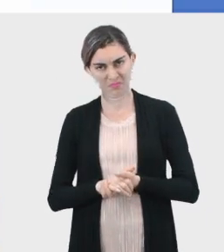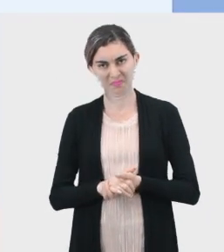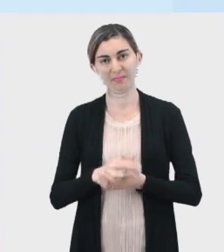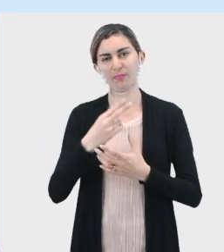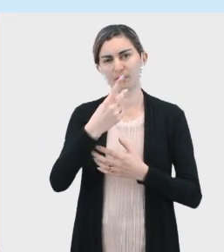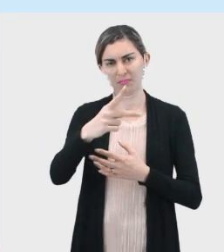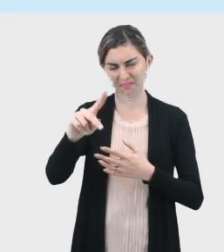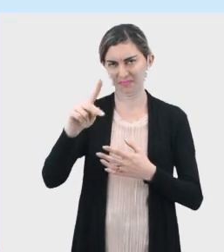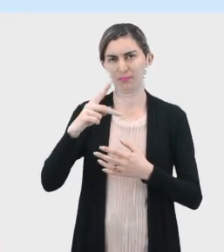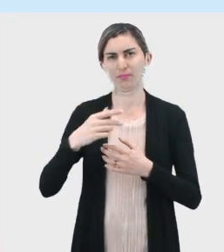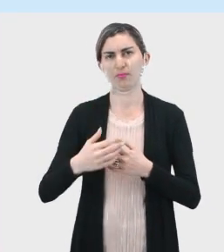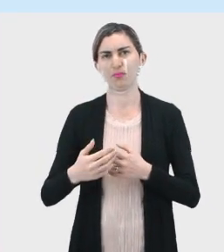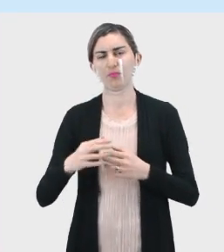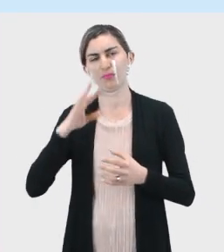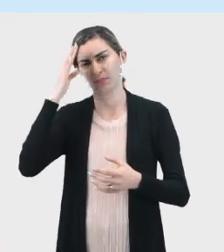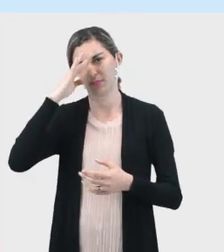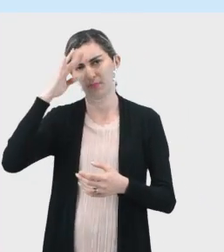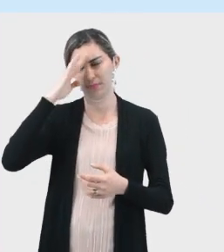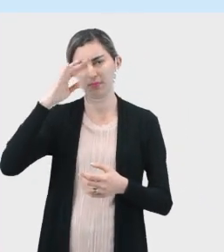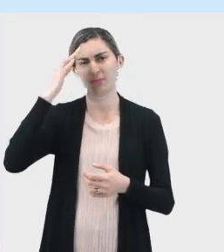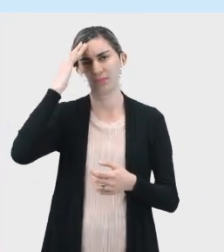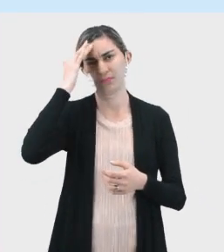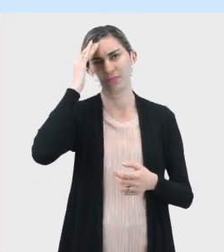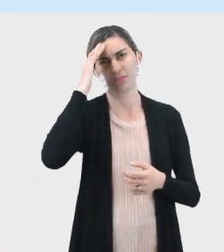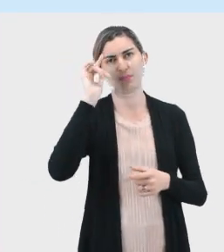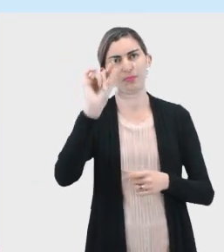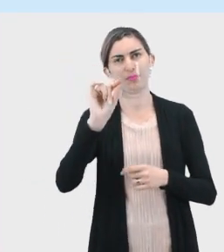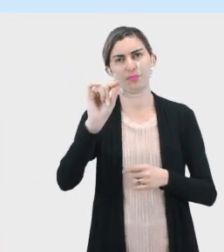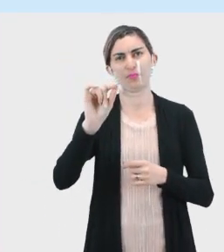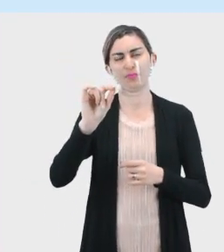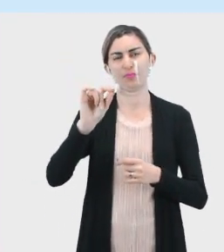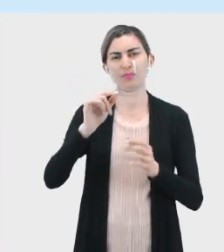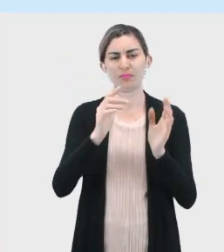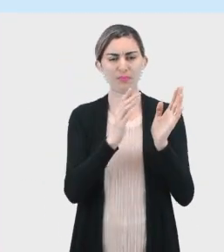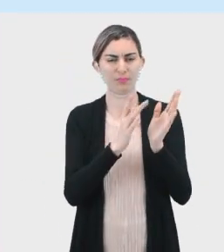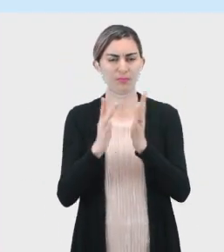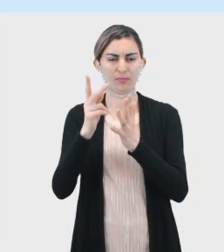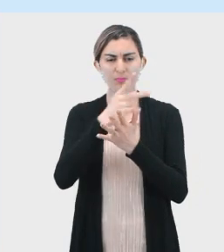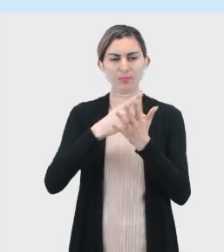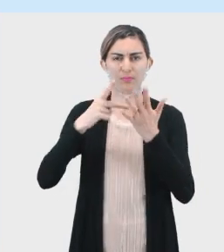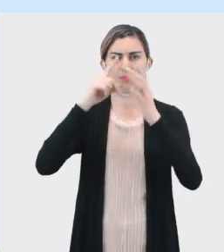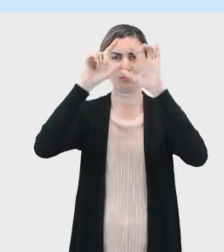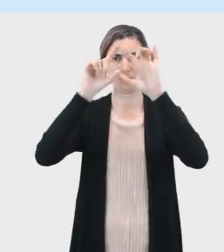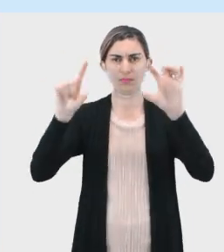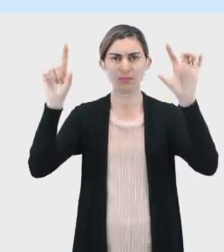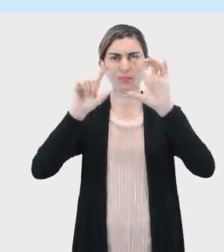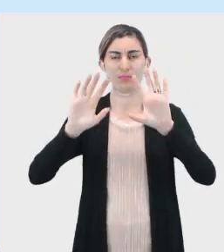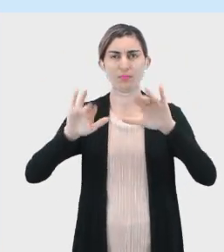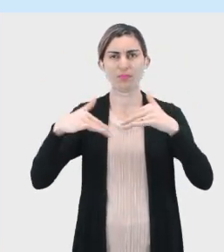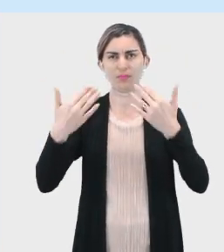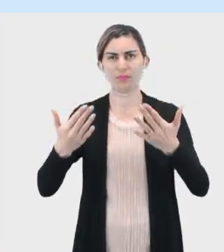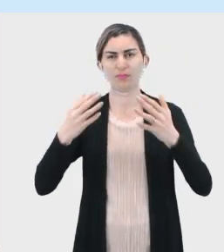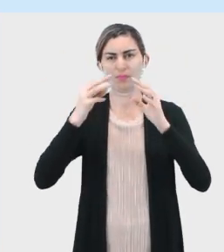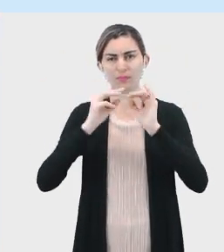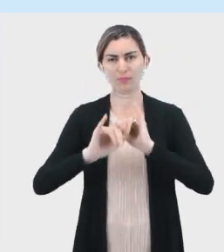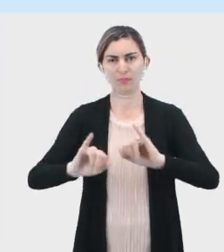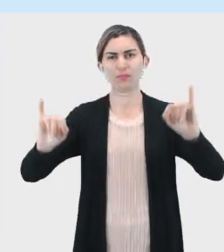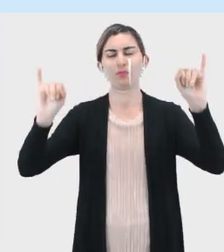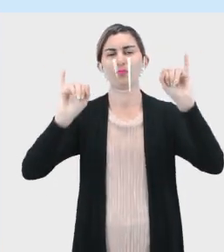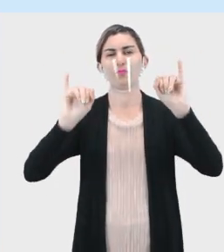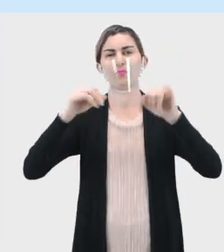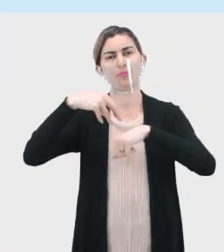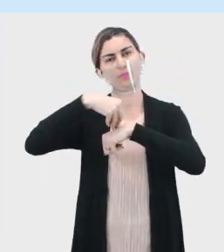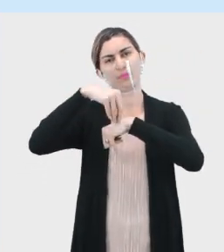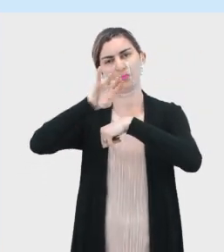Fenomenal. E aí a gente vai compreender um pouquinho o trecho desse poema e qual é a